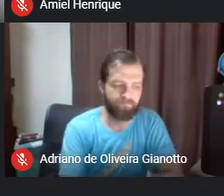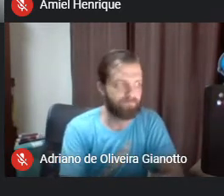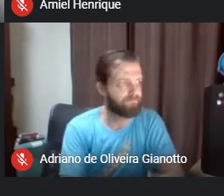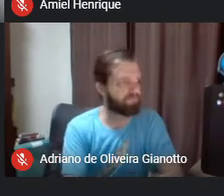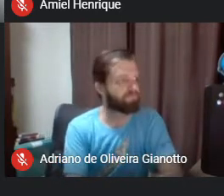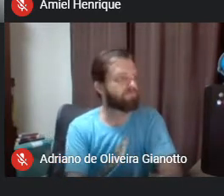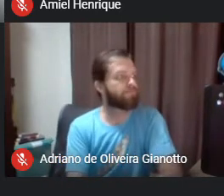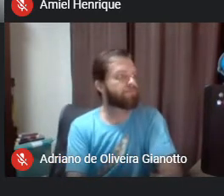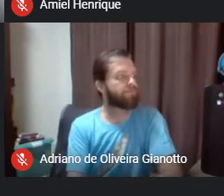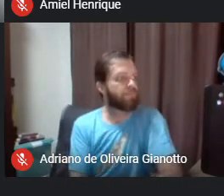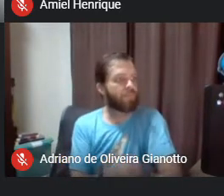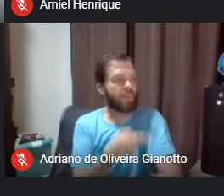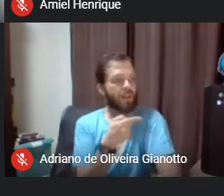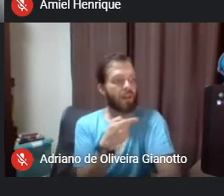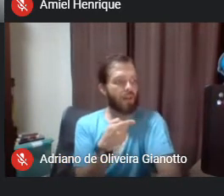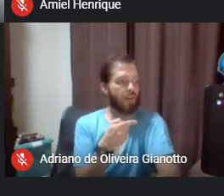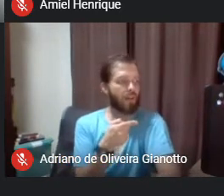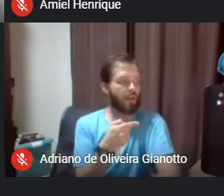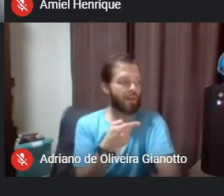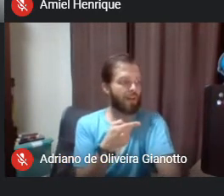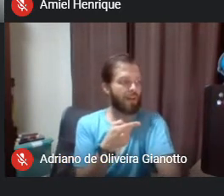É muito boa a história dele.